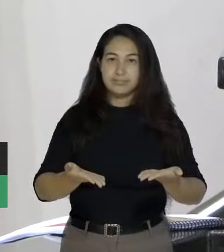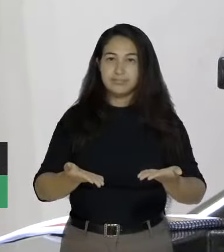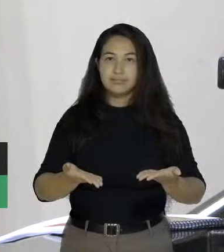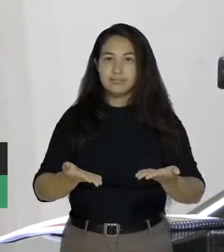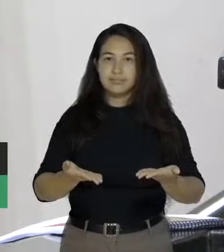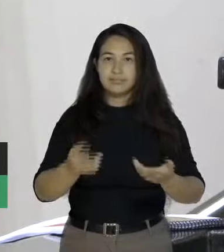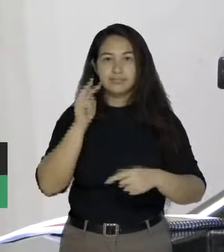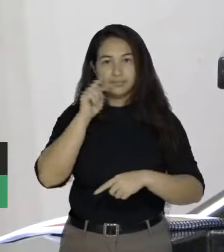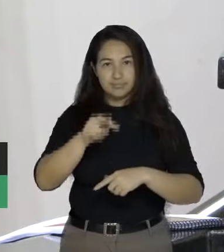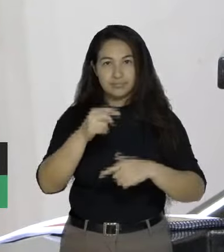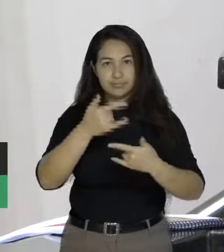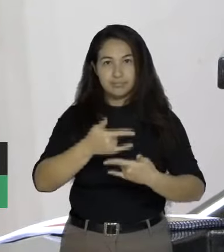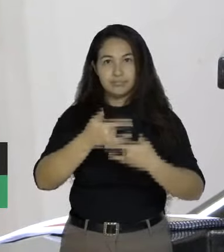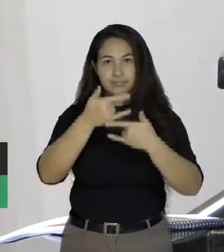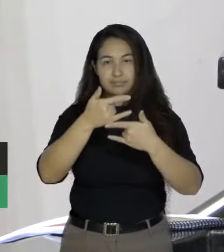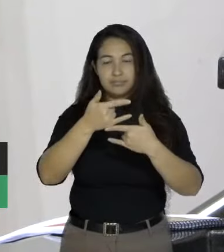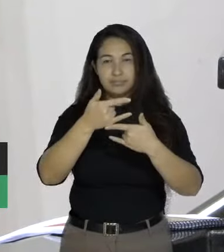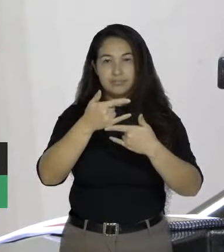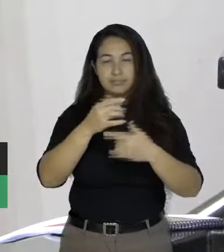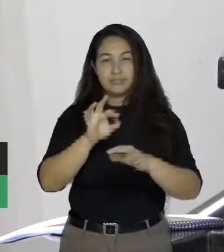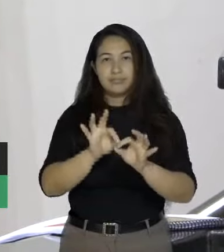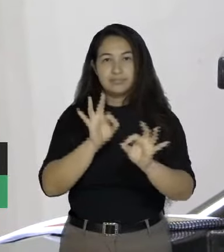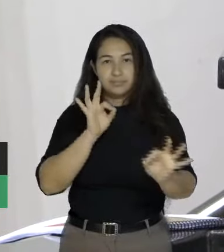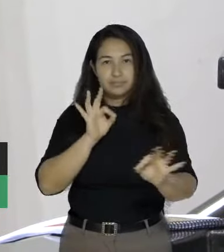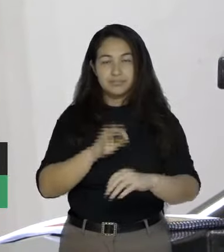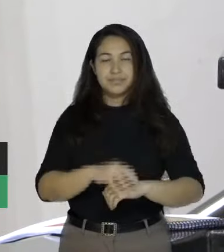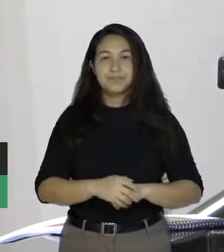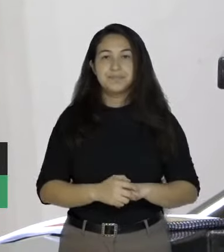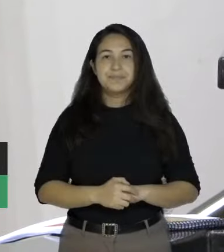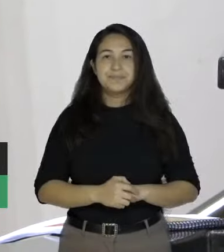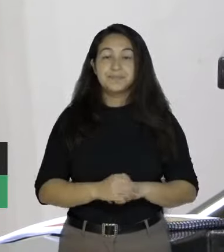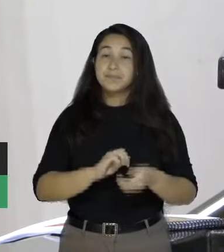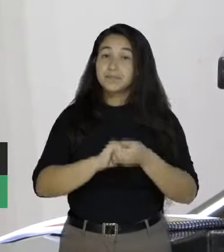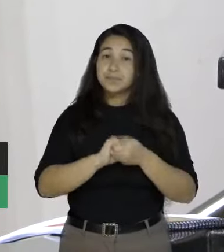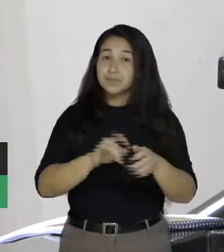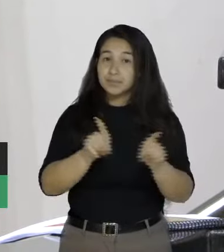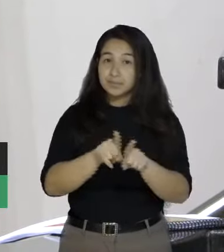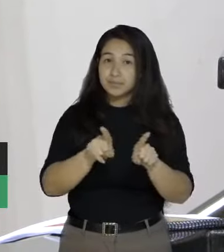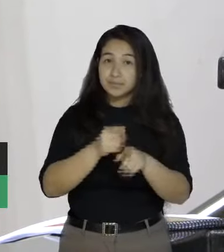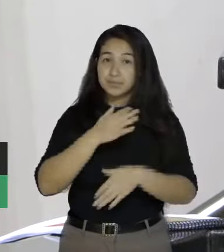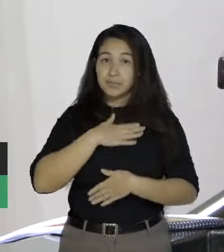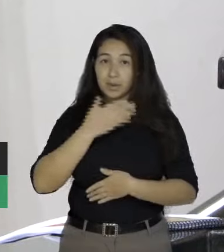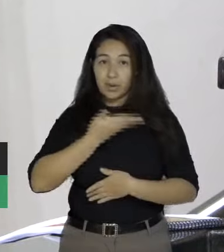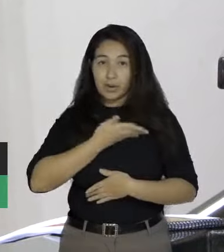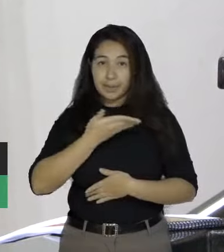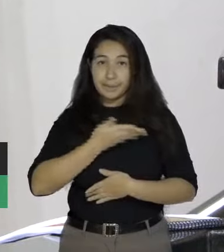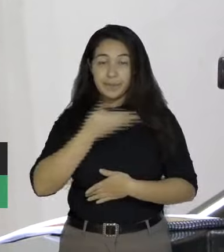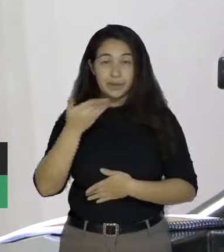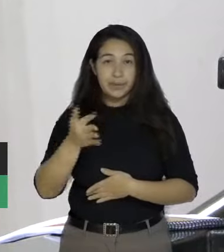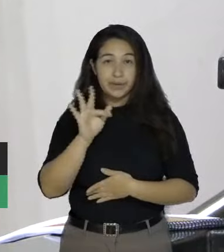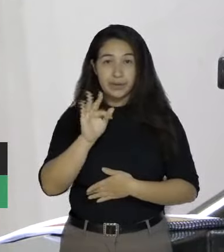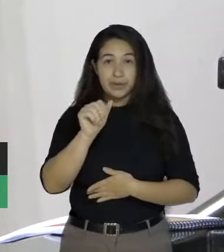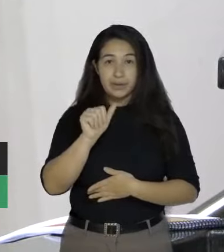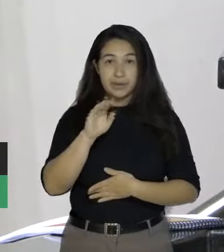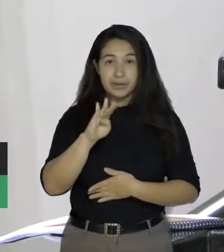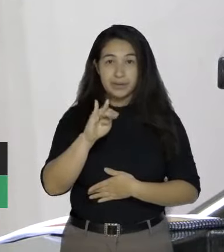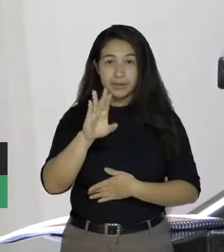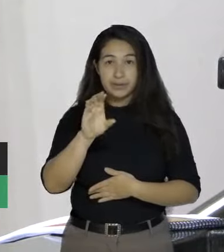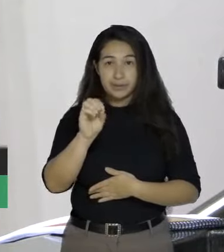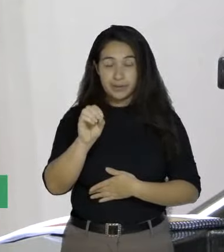remota quero cumprimentar também meu colega e amigo Dr Fábio de Souza Trajano